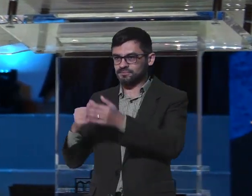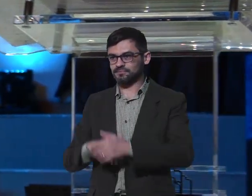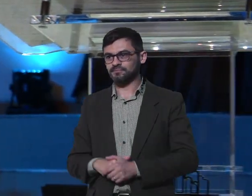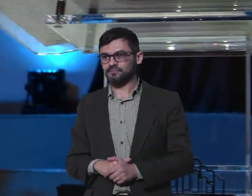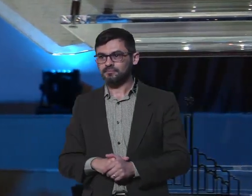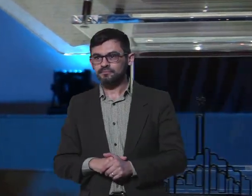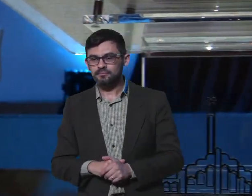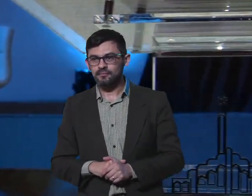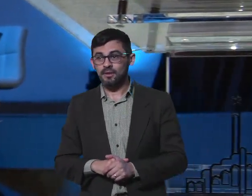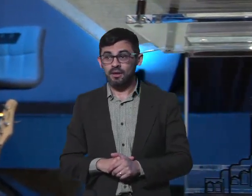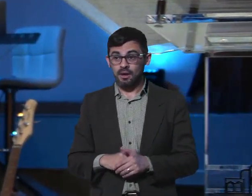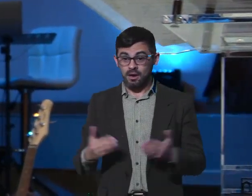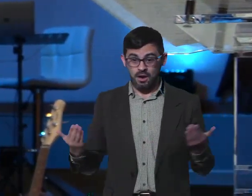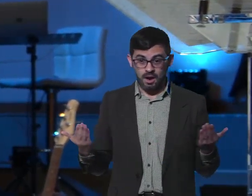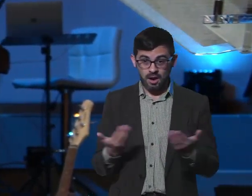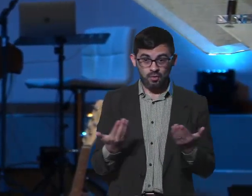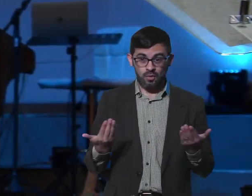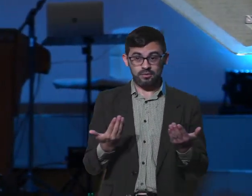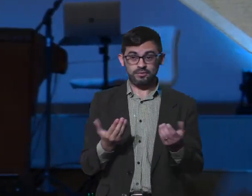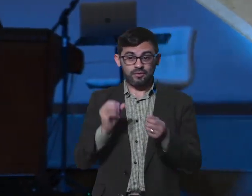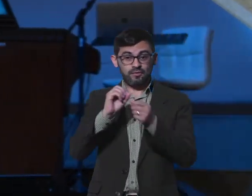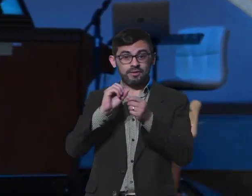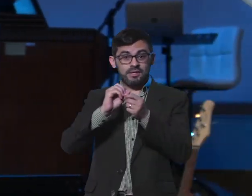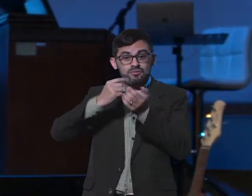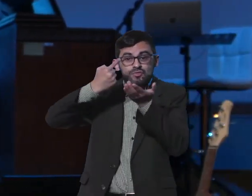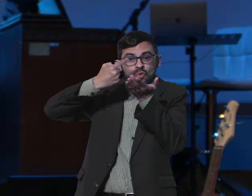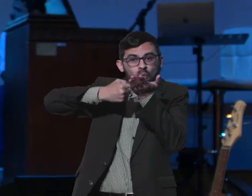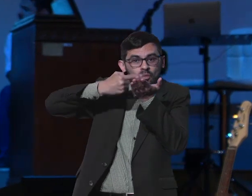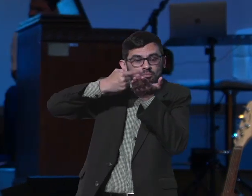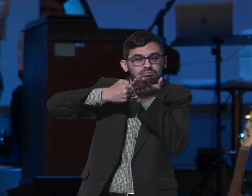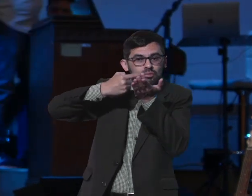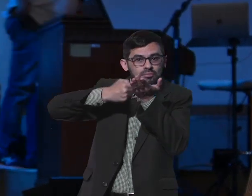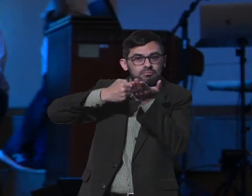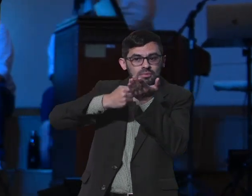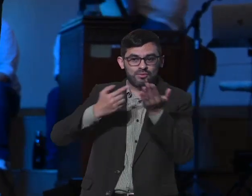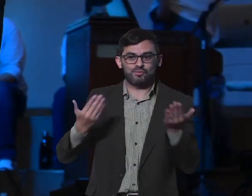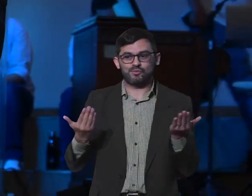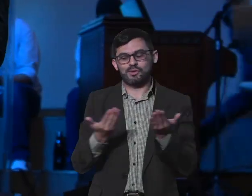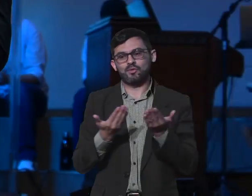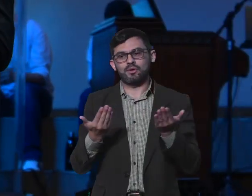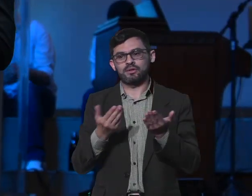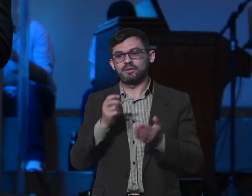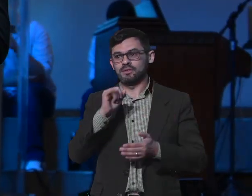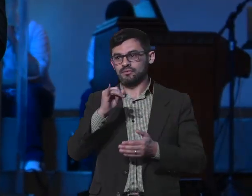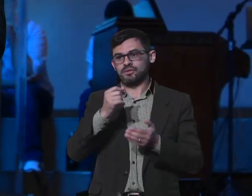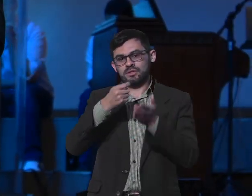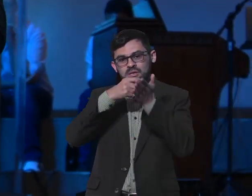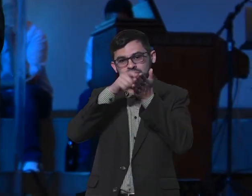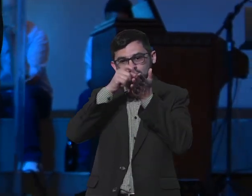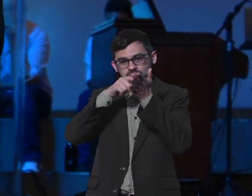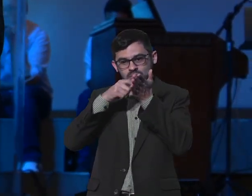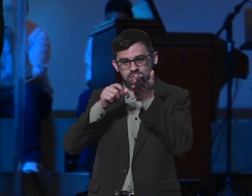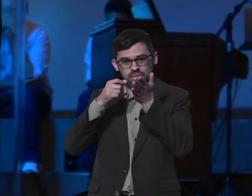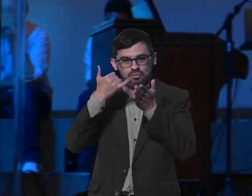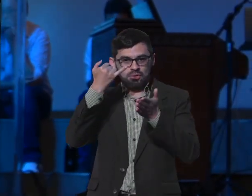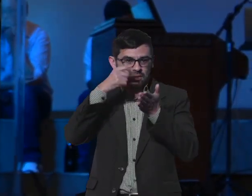e você vai assumir alguns compromissos aí. Se você quiser marcar todos, tudo bem, mas